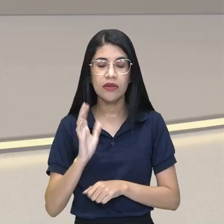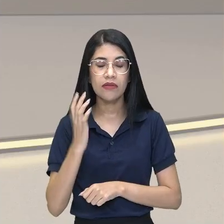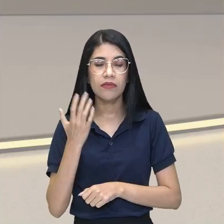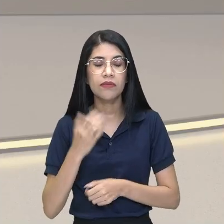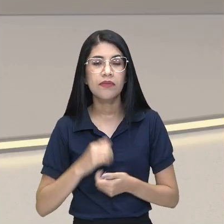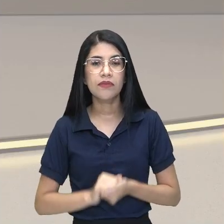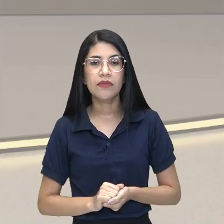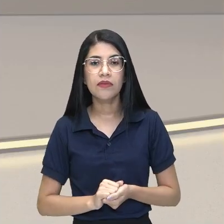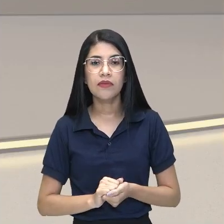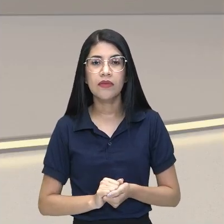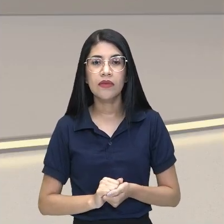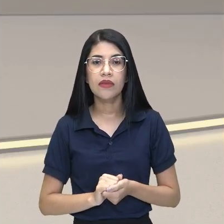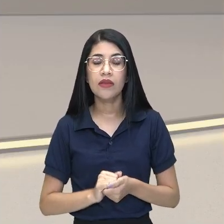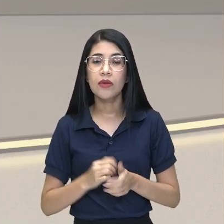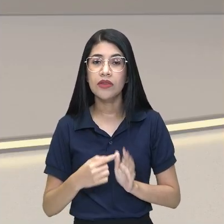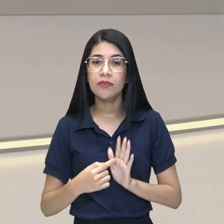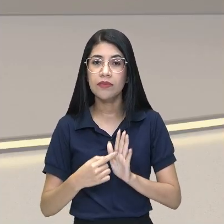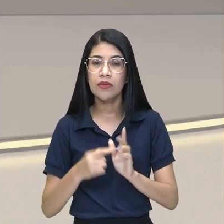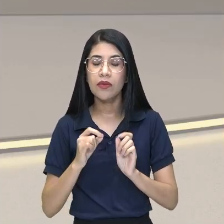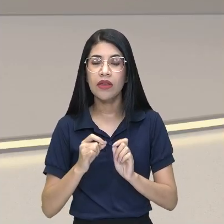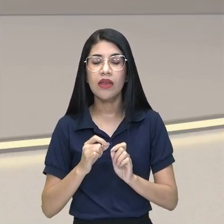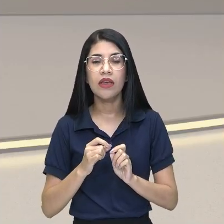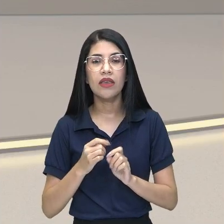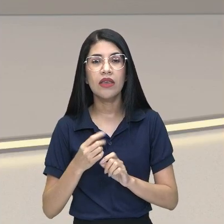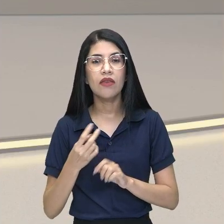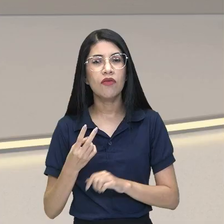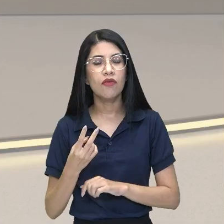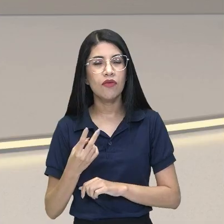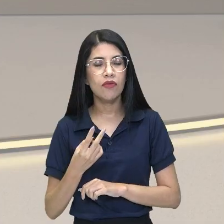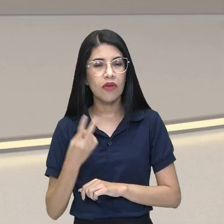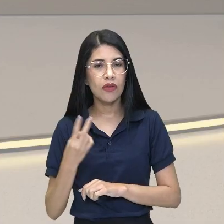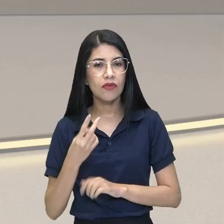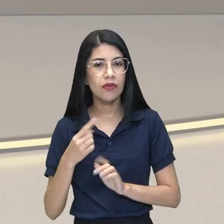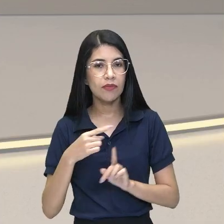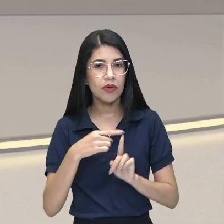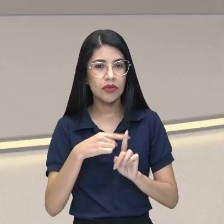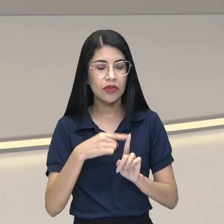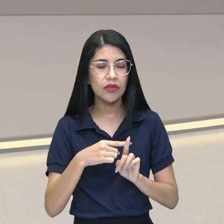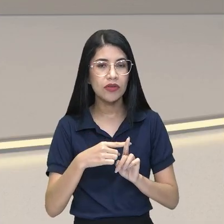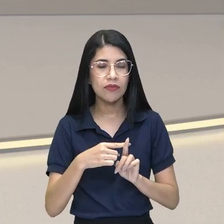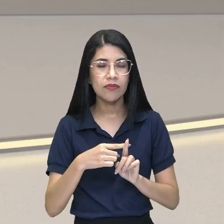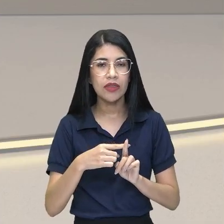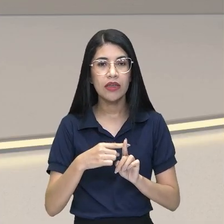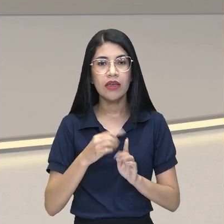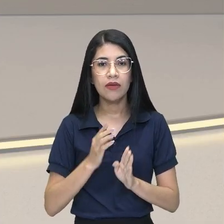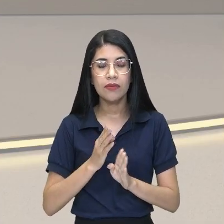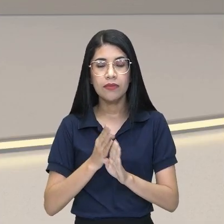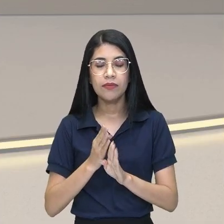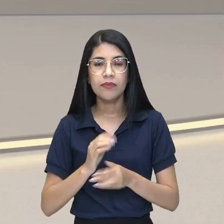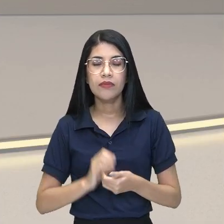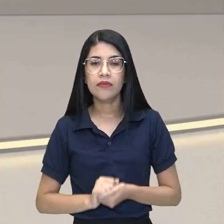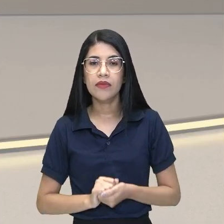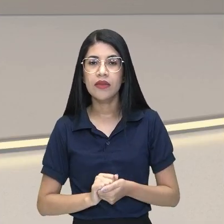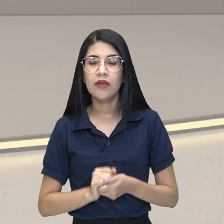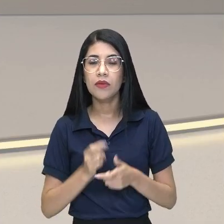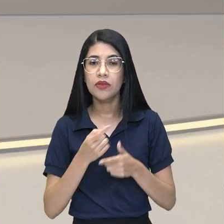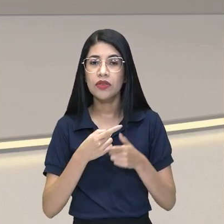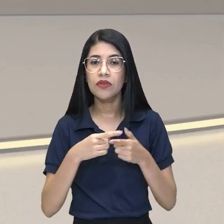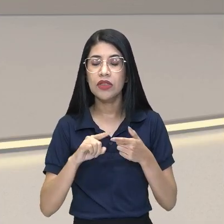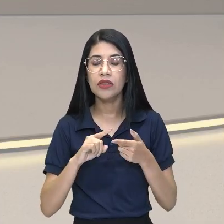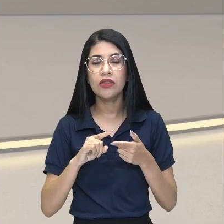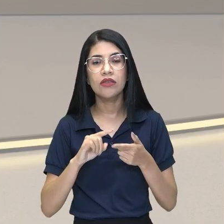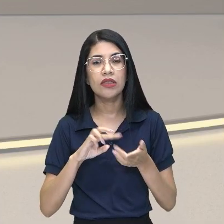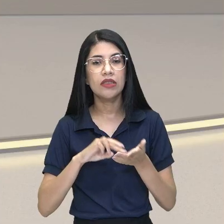nós vimos aí que o resultado foi um valor positivo. Quando a gente fez a subtração, foi um valor positivo, não é? Então, quando dividiu, significa